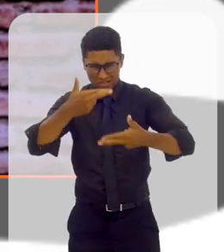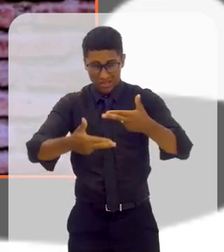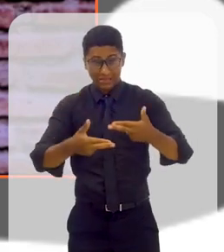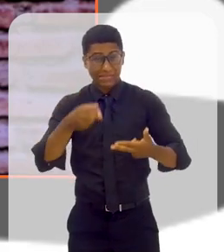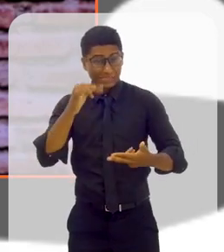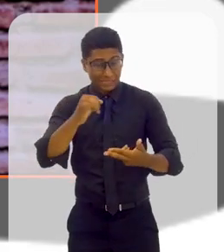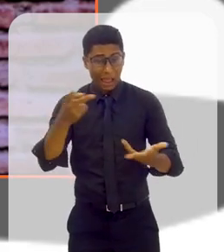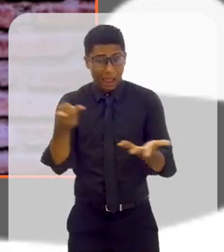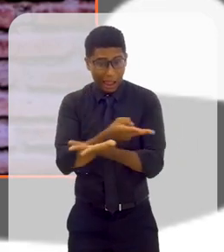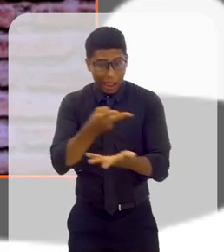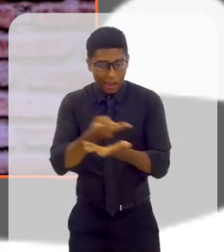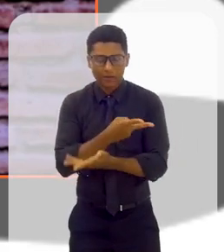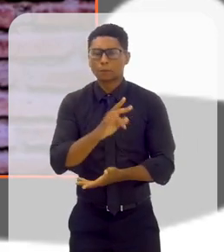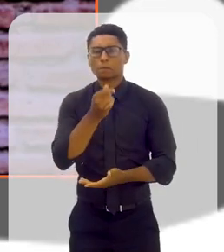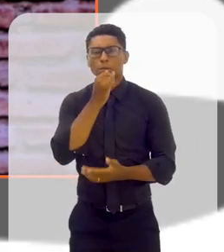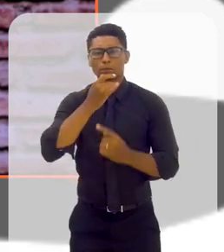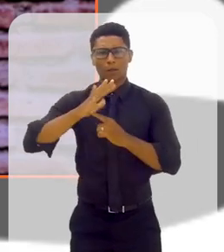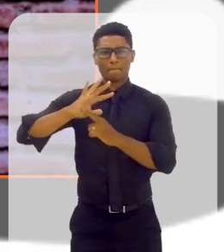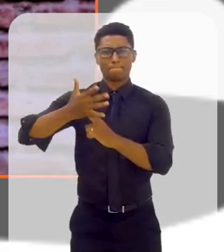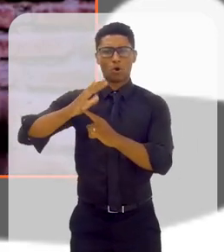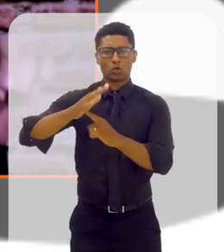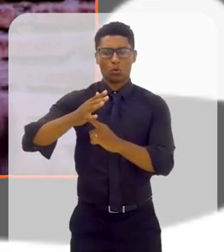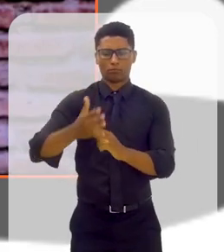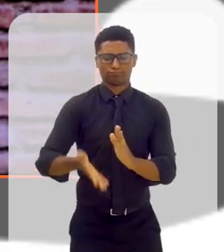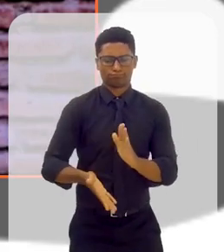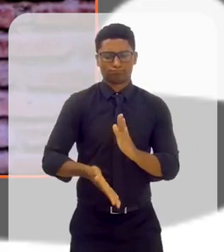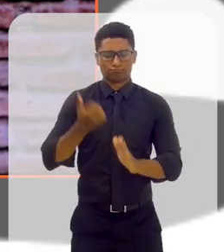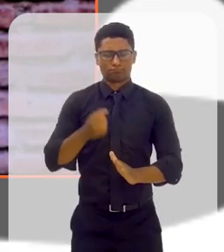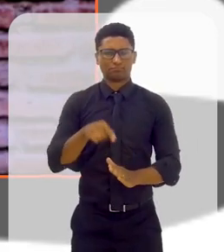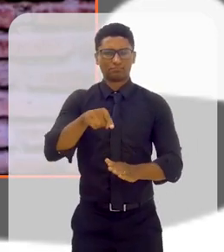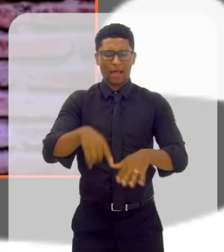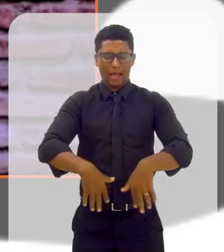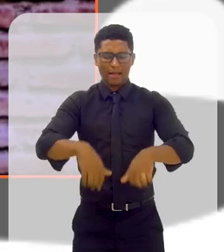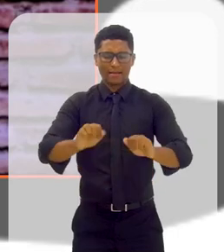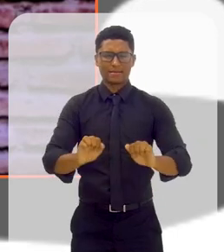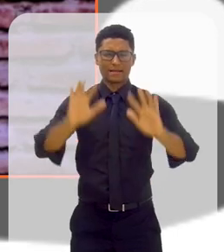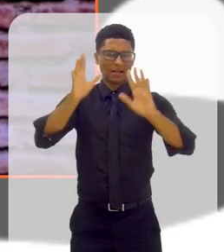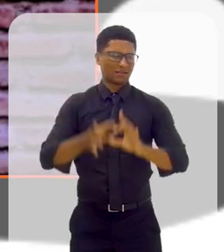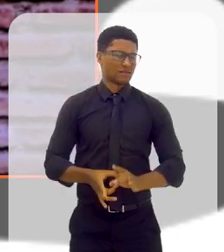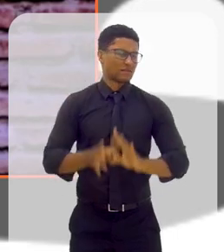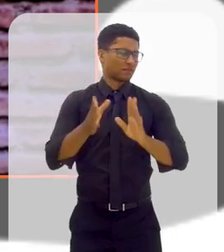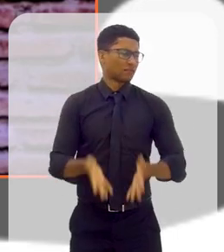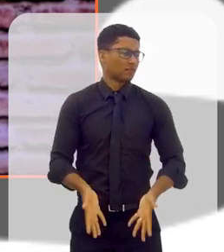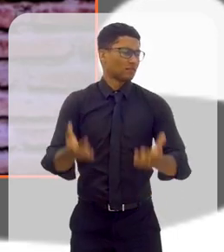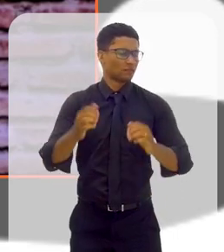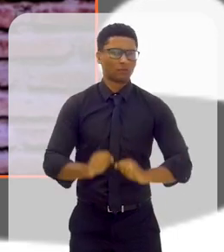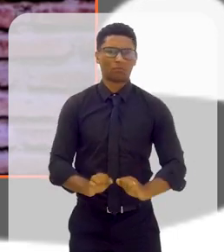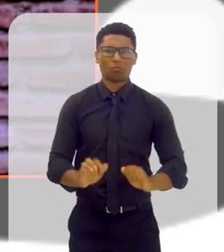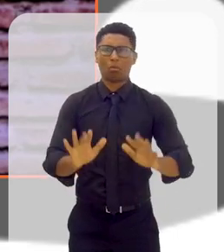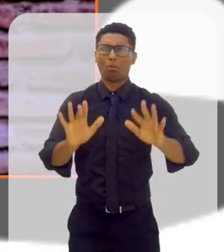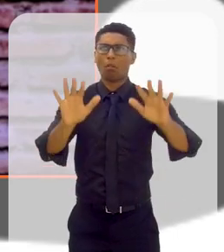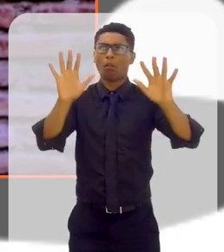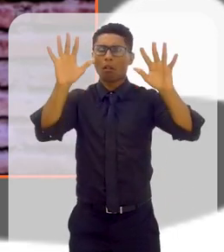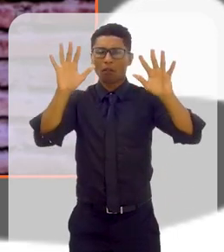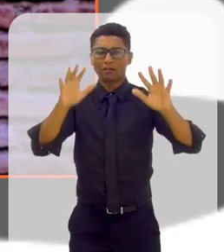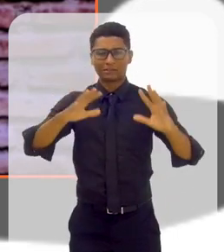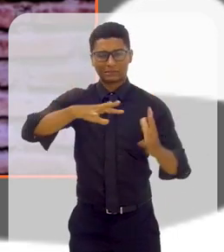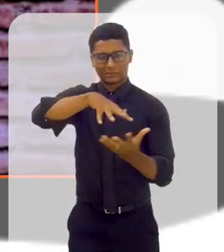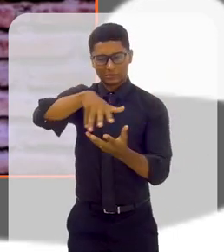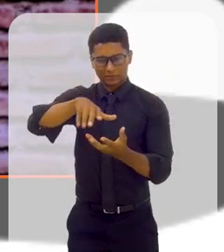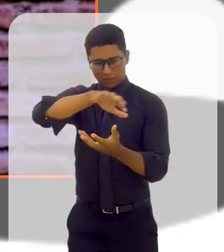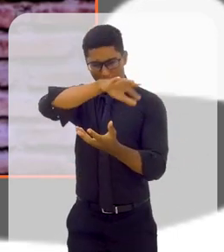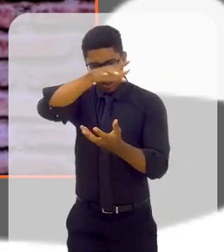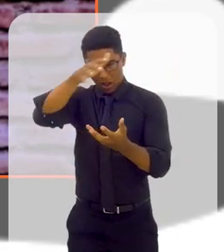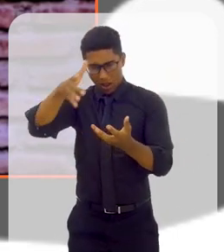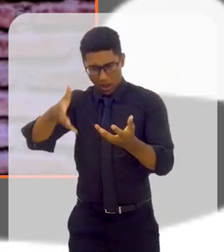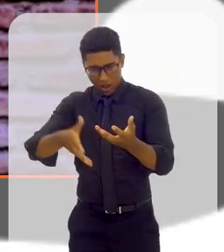o técnico pegou o motor e tirou o motor e deixou aquele gás vazar, ela tem o mesmo efeito na camada de ozônio